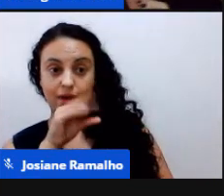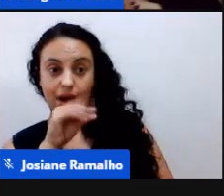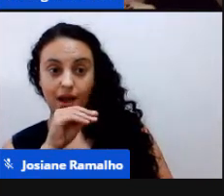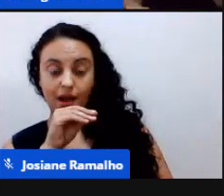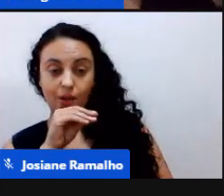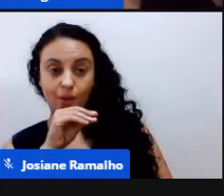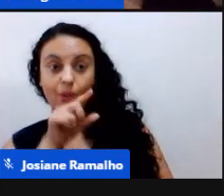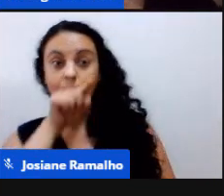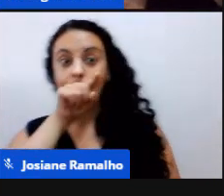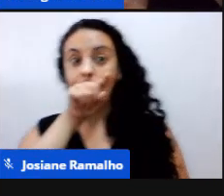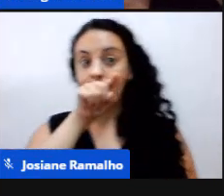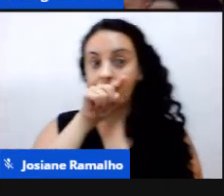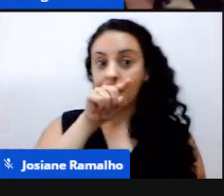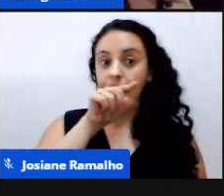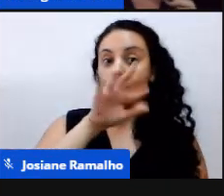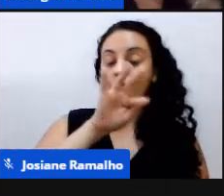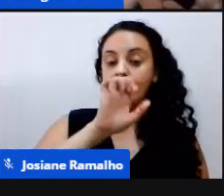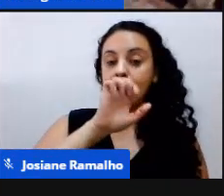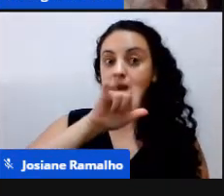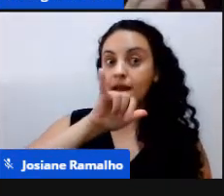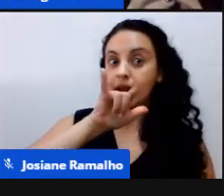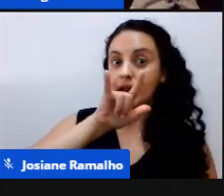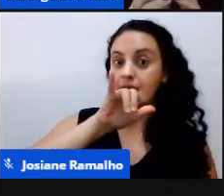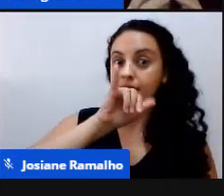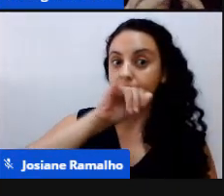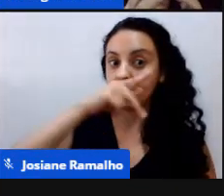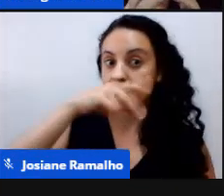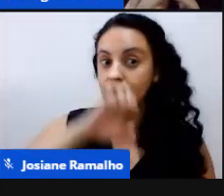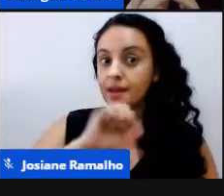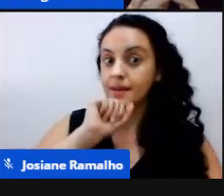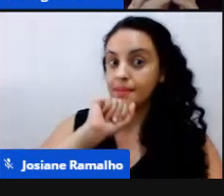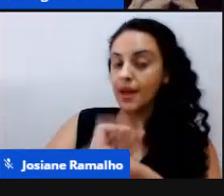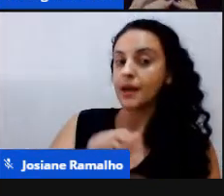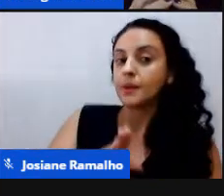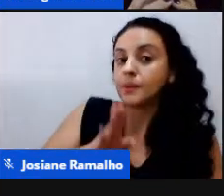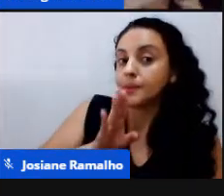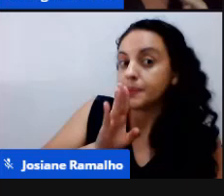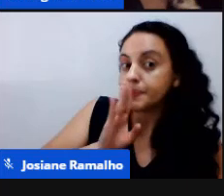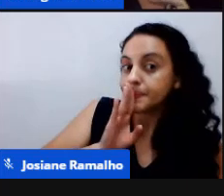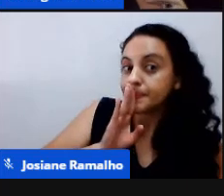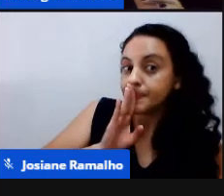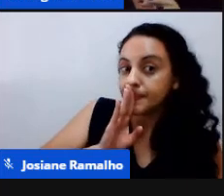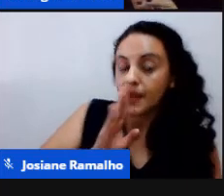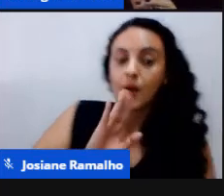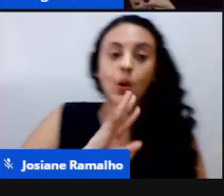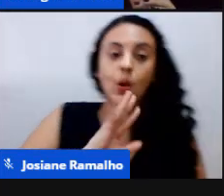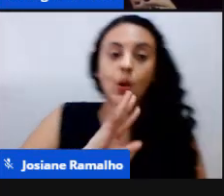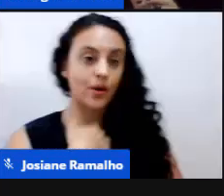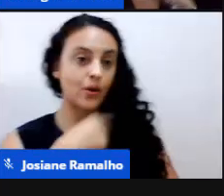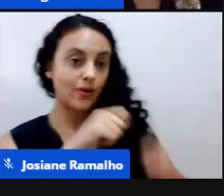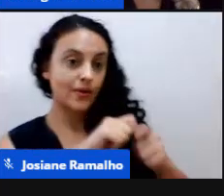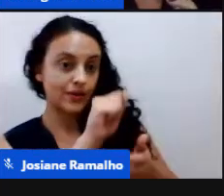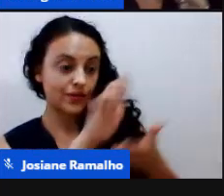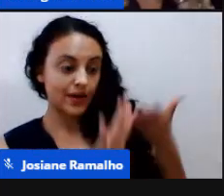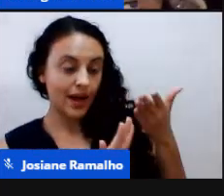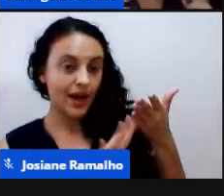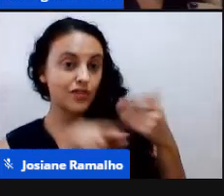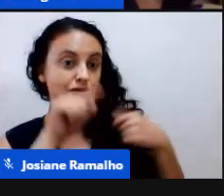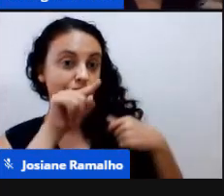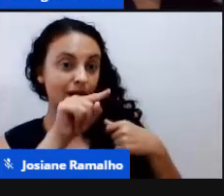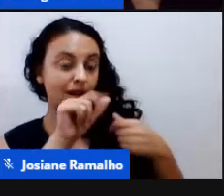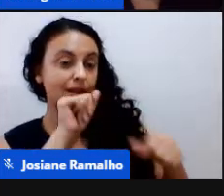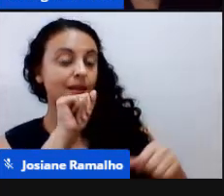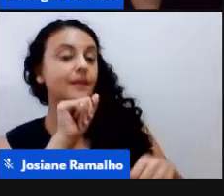atividade, o Felipe está esperando. Olha, nós já estamos colocando pequenas regras. Então,